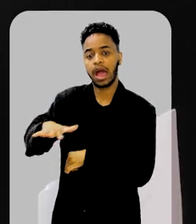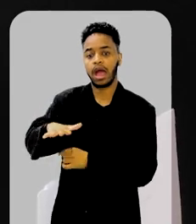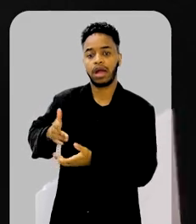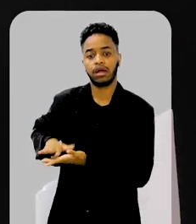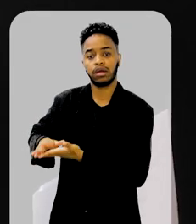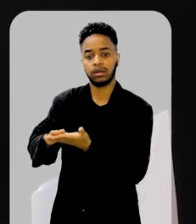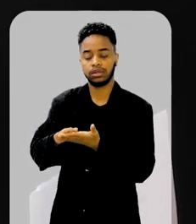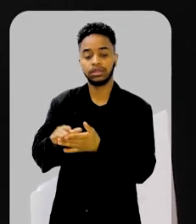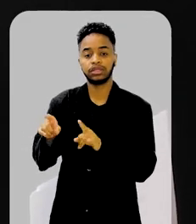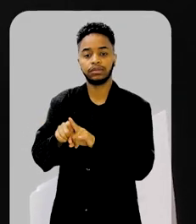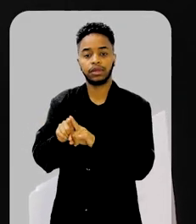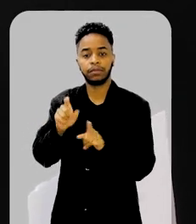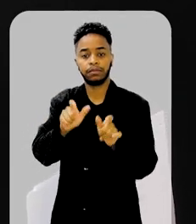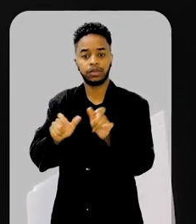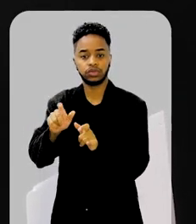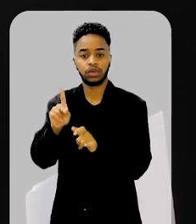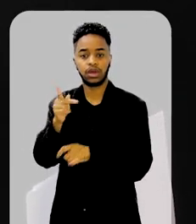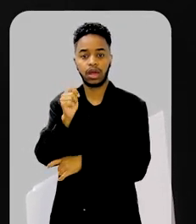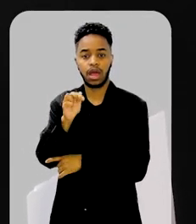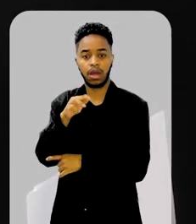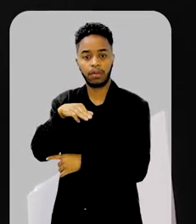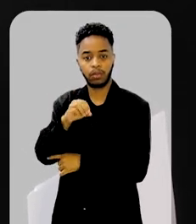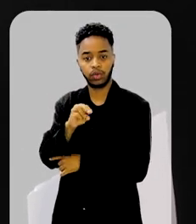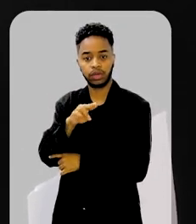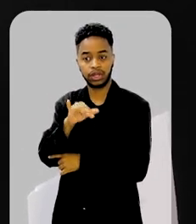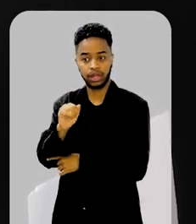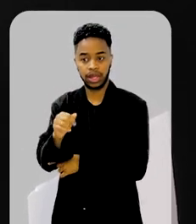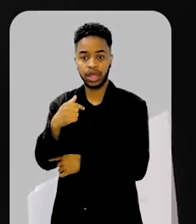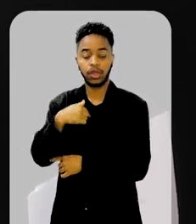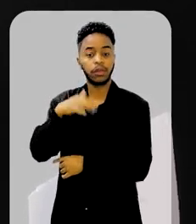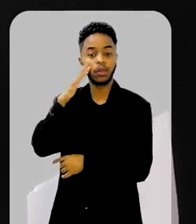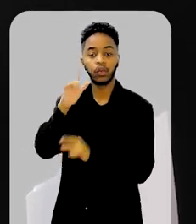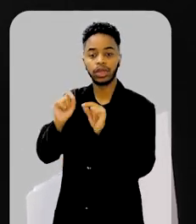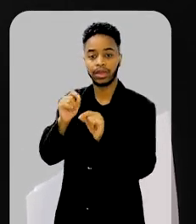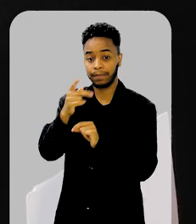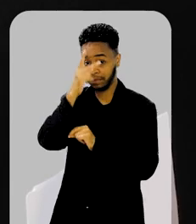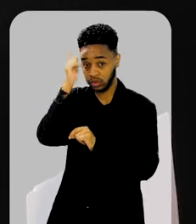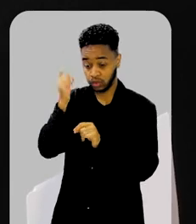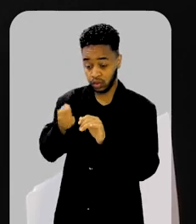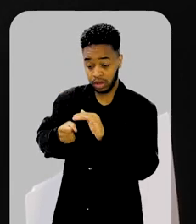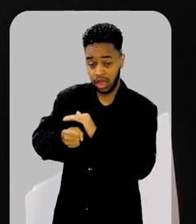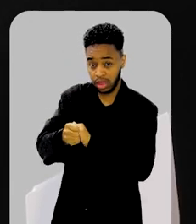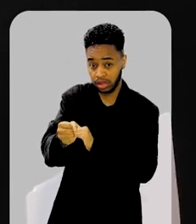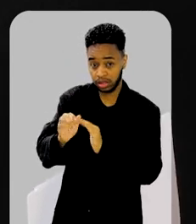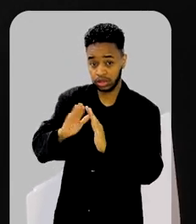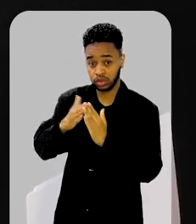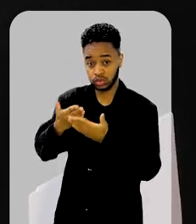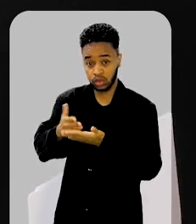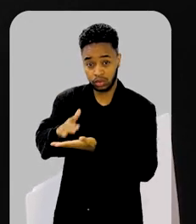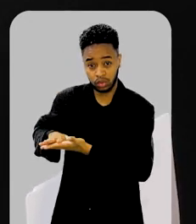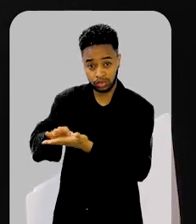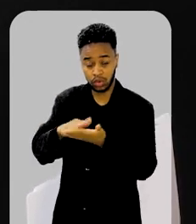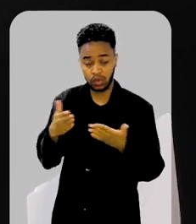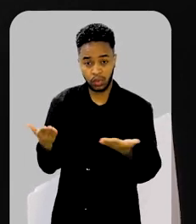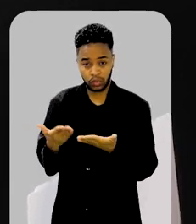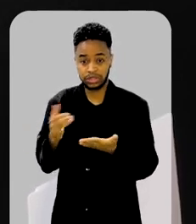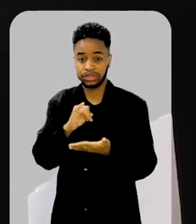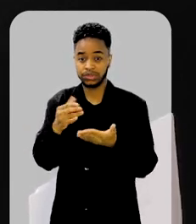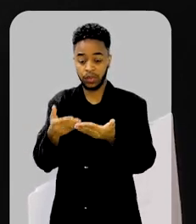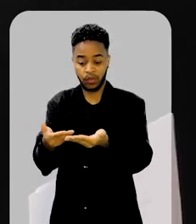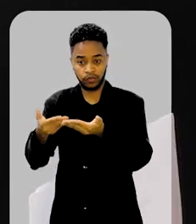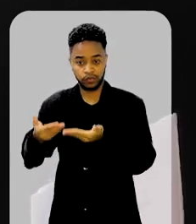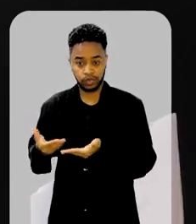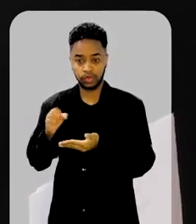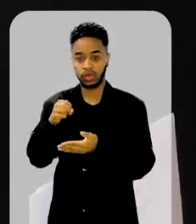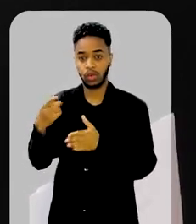eu sempre falo pro pessoal da harmonia para instrução das equipes a pessoa que entra numa quadra de escola de samba hoje sendo